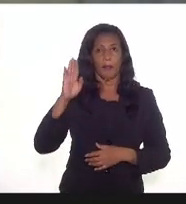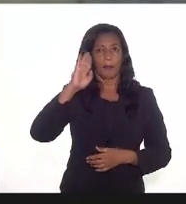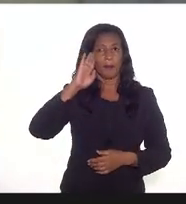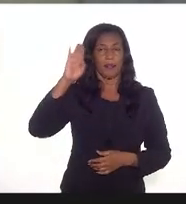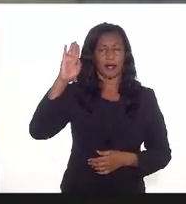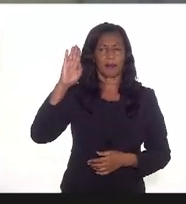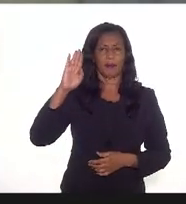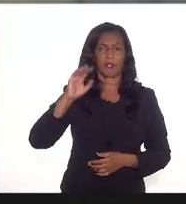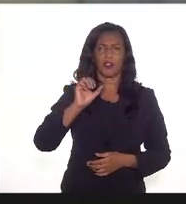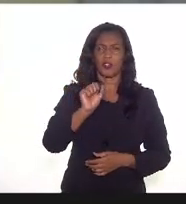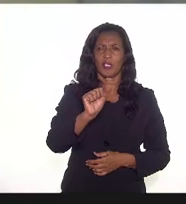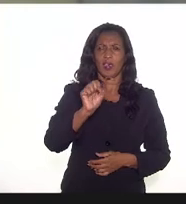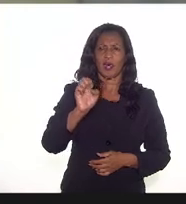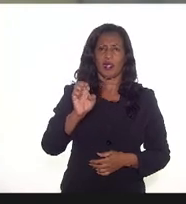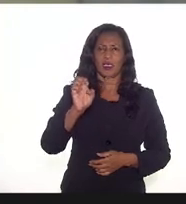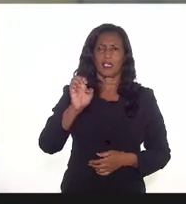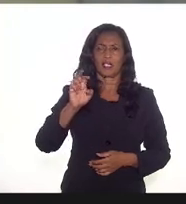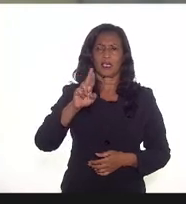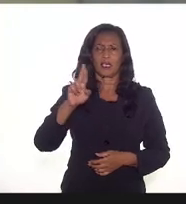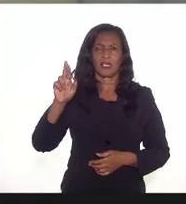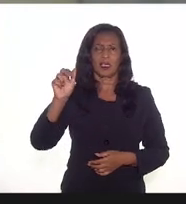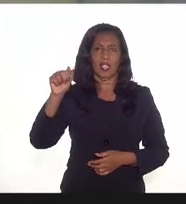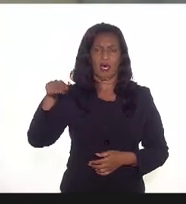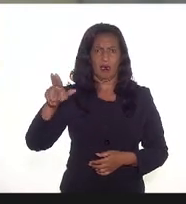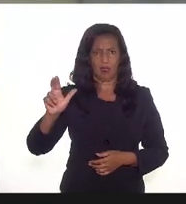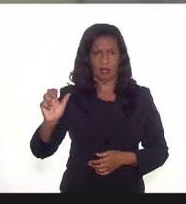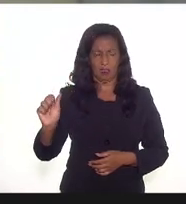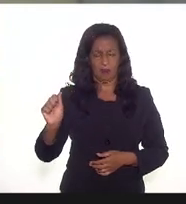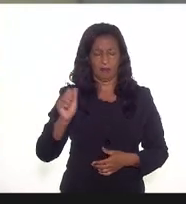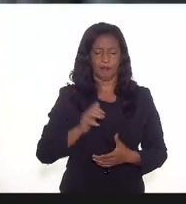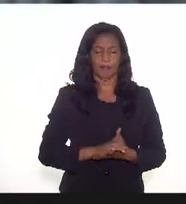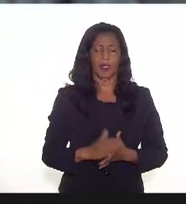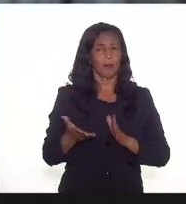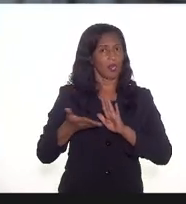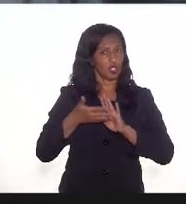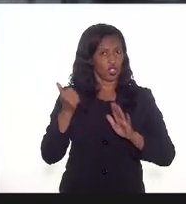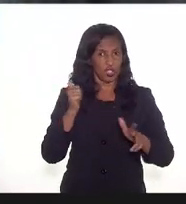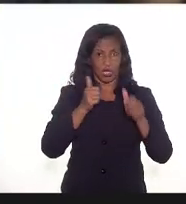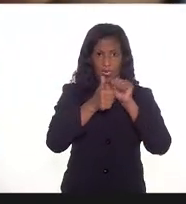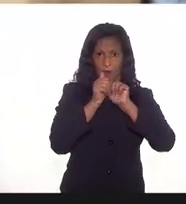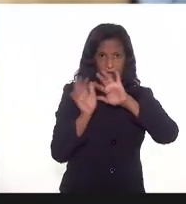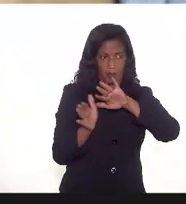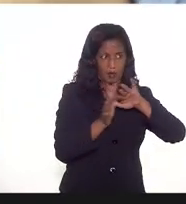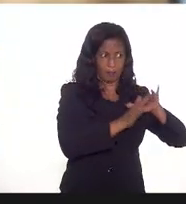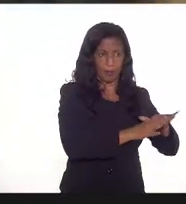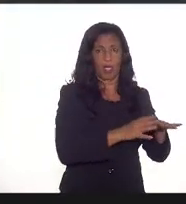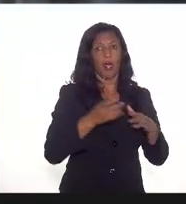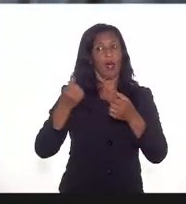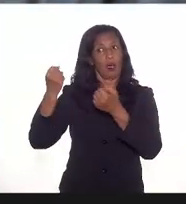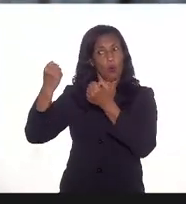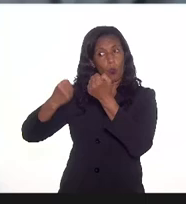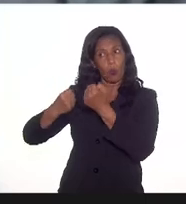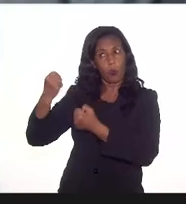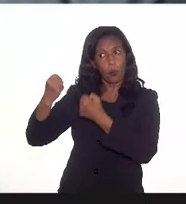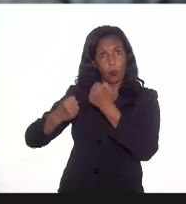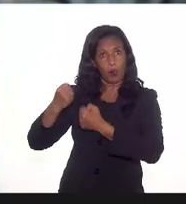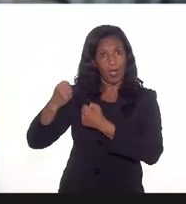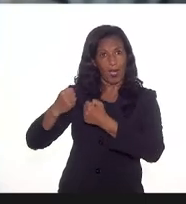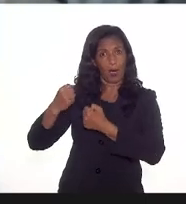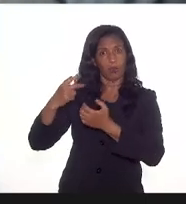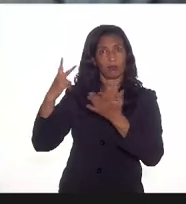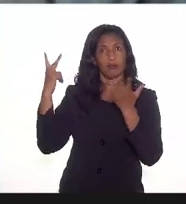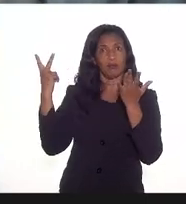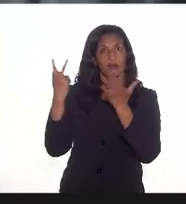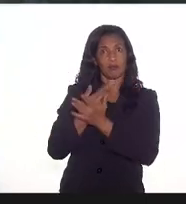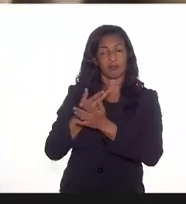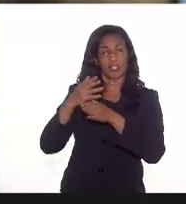Tá? Mas você tirando o setor cervejeiro, o setor do automobilístico é um setor em declínio,